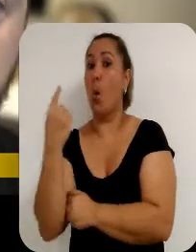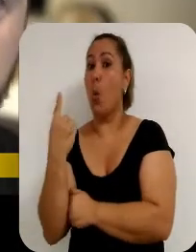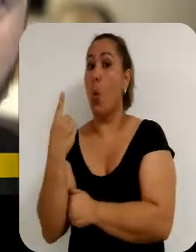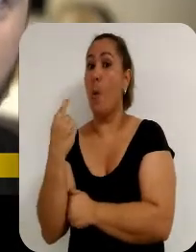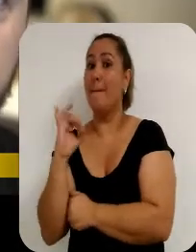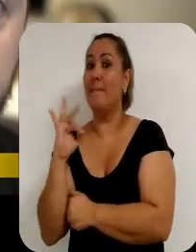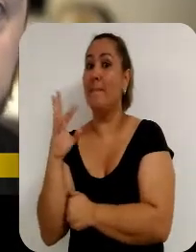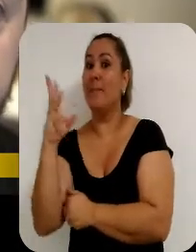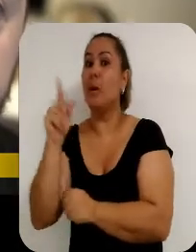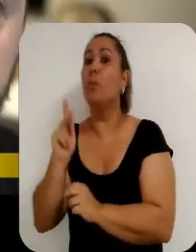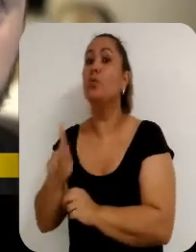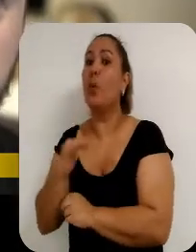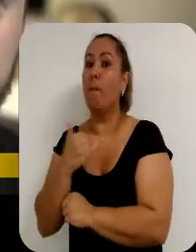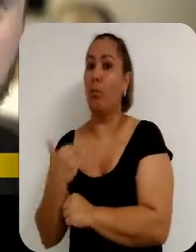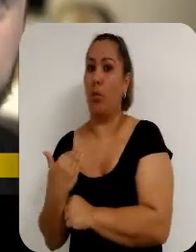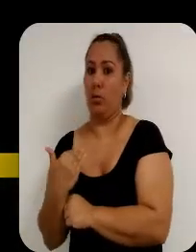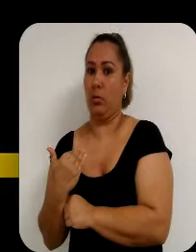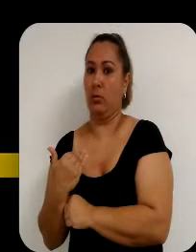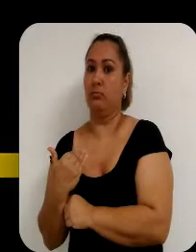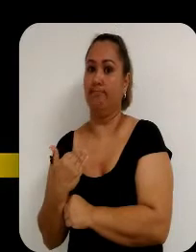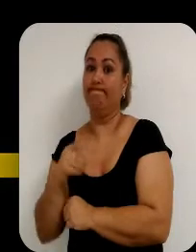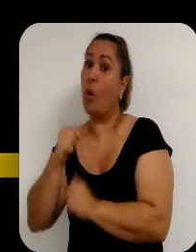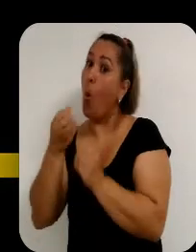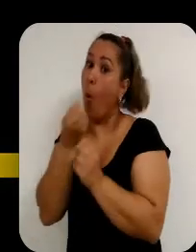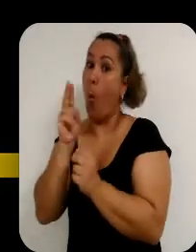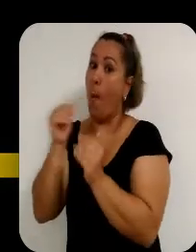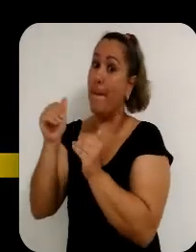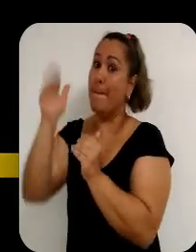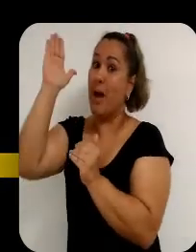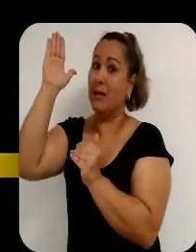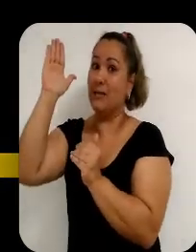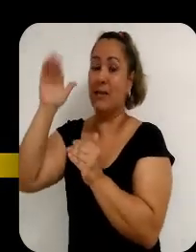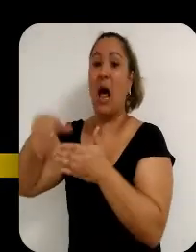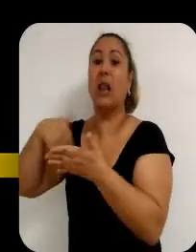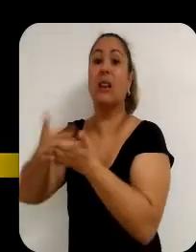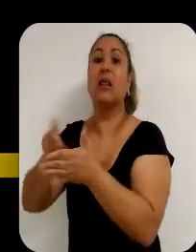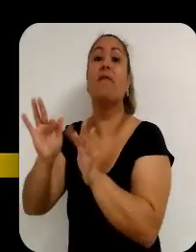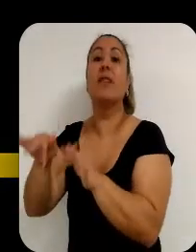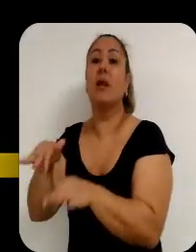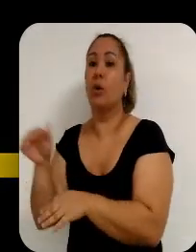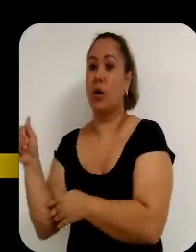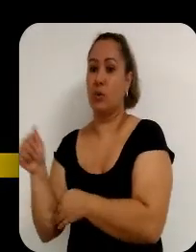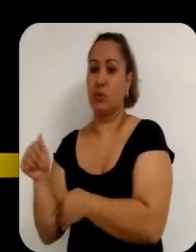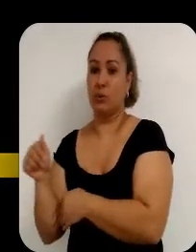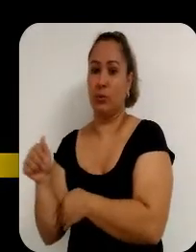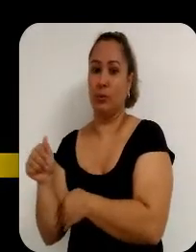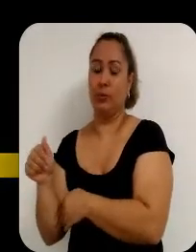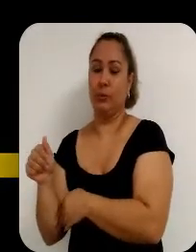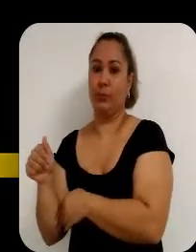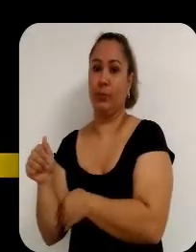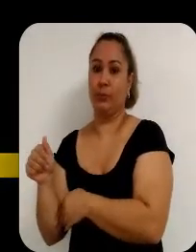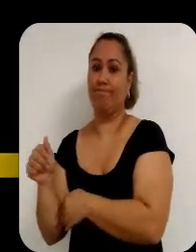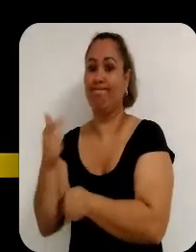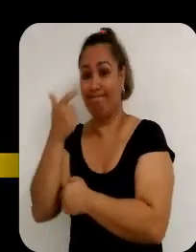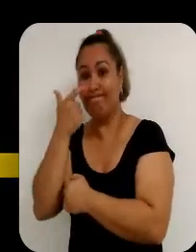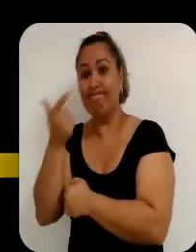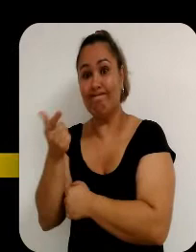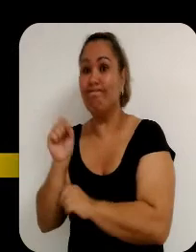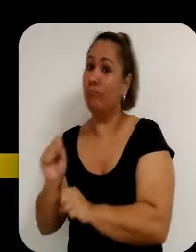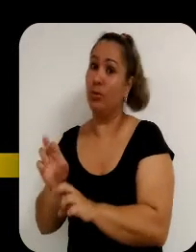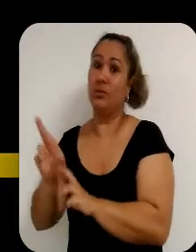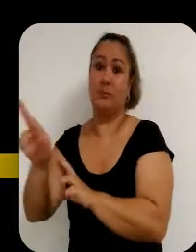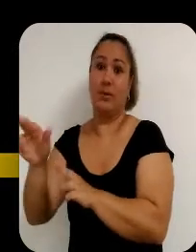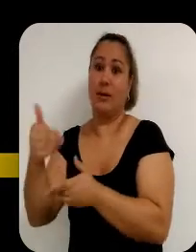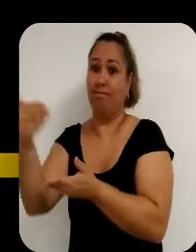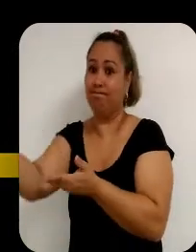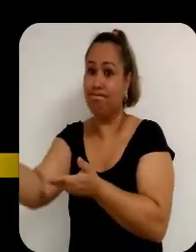mortas, ou mais, até o final de agosto. É isso que a gente pode esperar. E a minha câmera desligou no